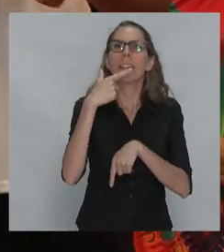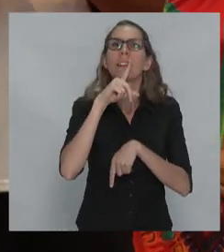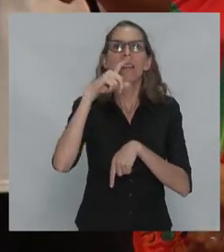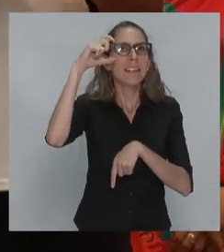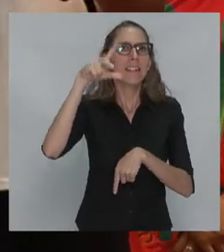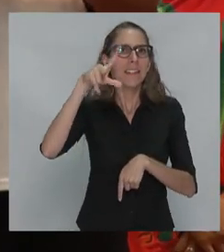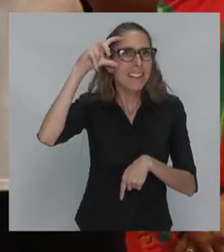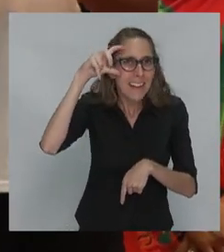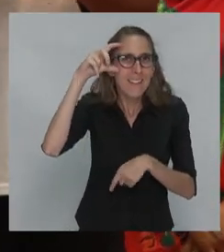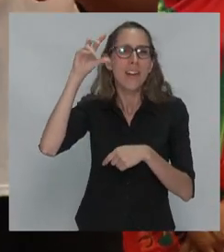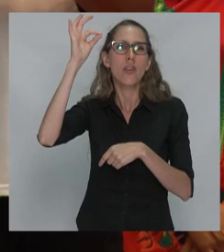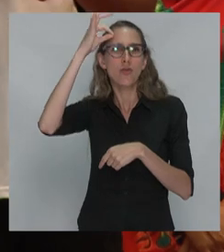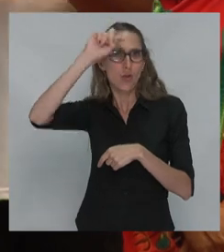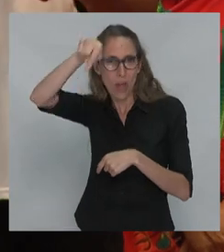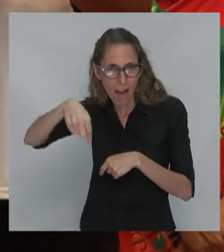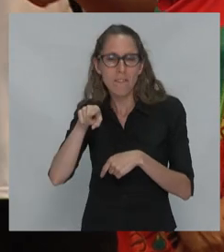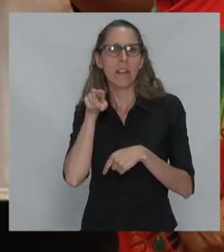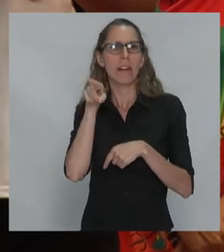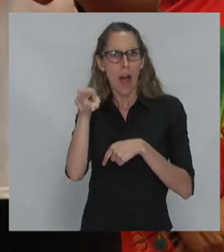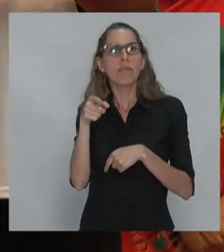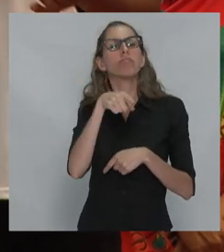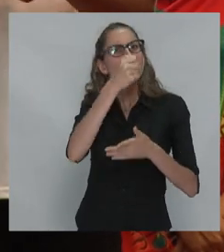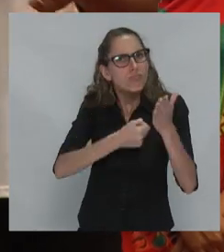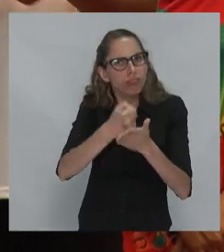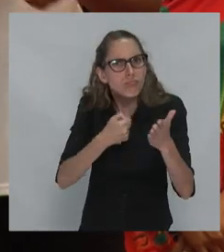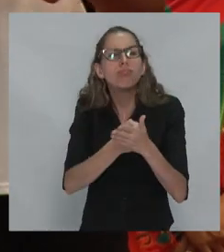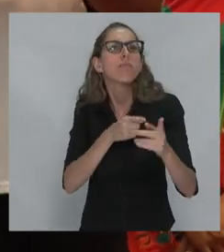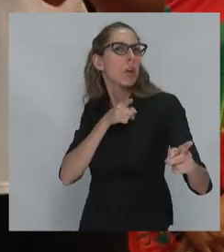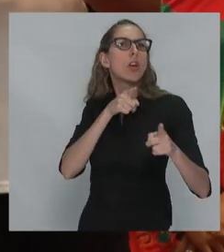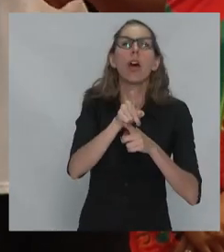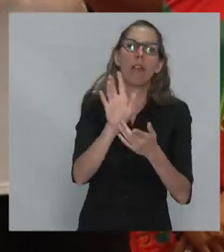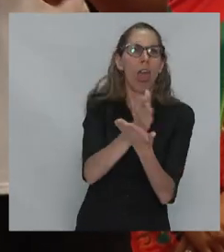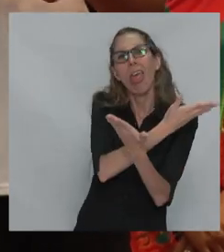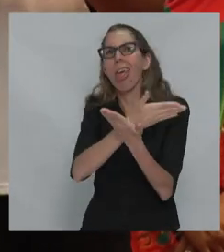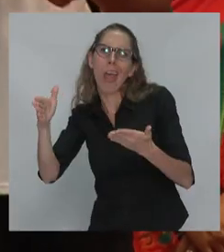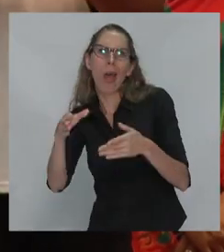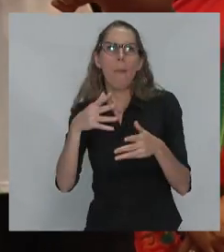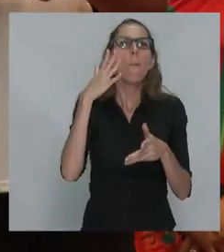Biko, en Sudáfrica, también luchó contra la segregación, el apartheid.